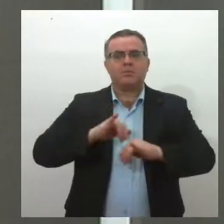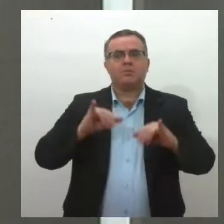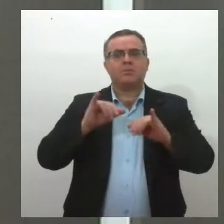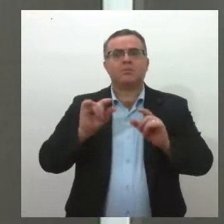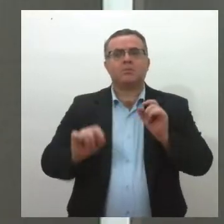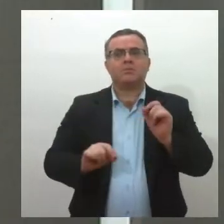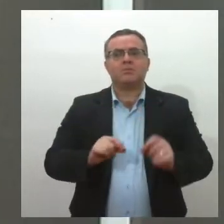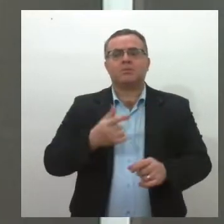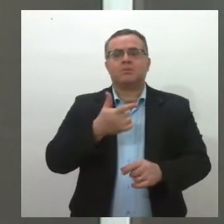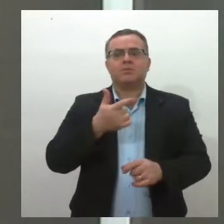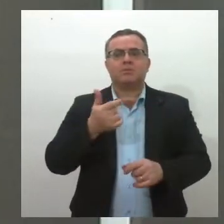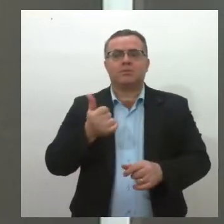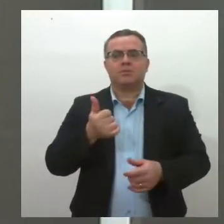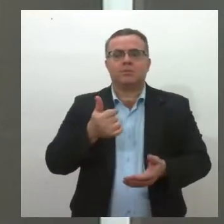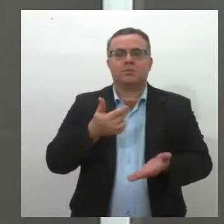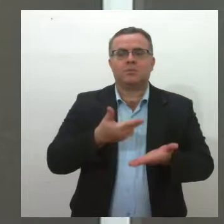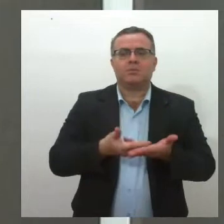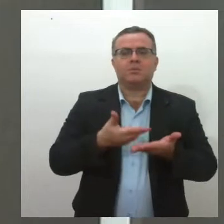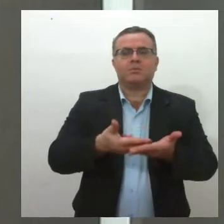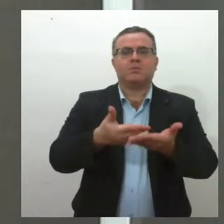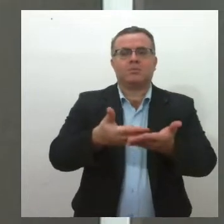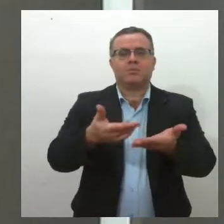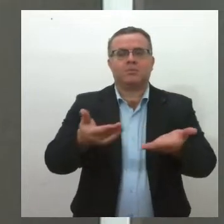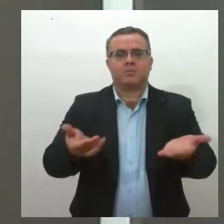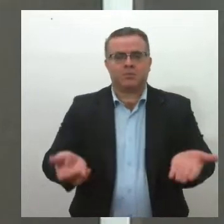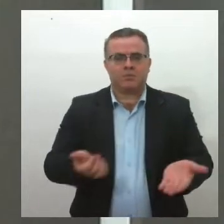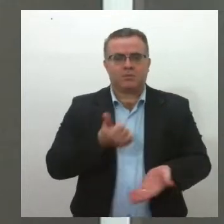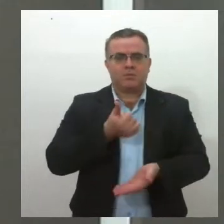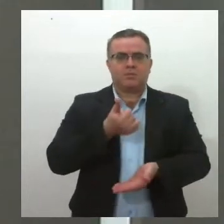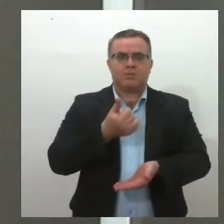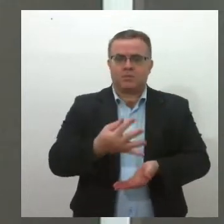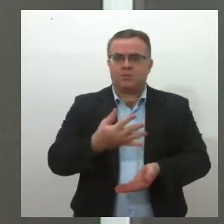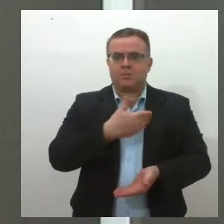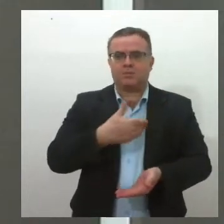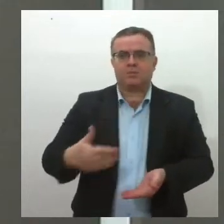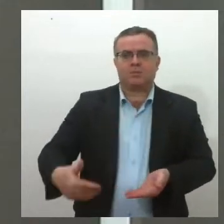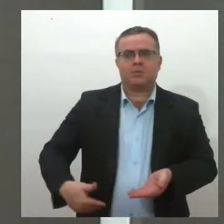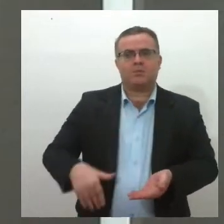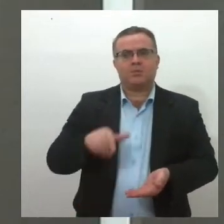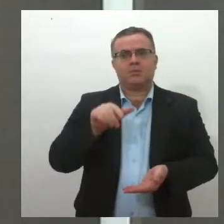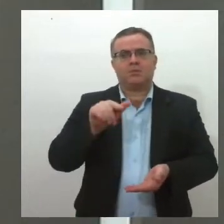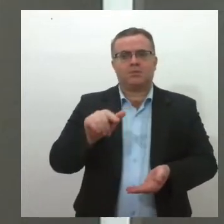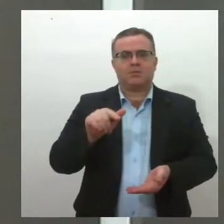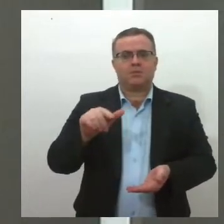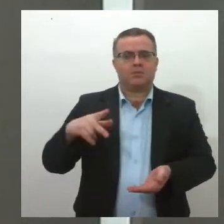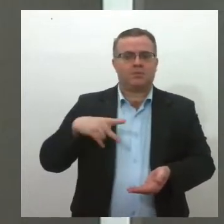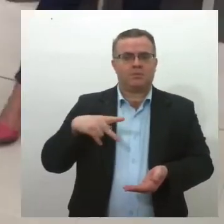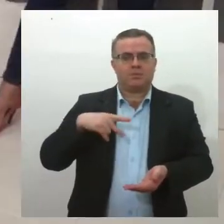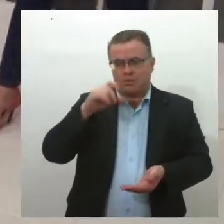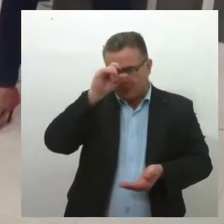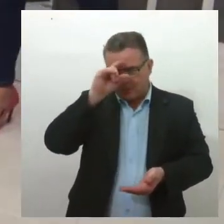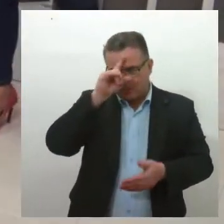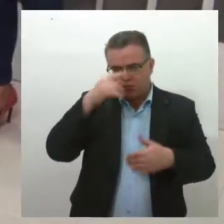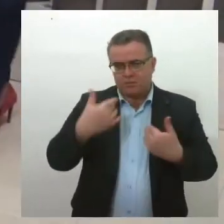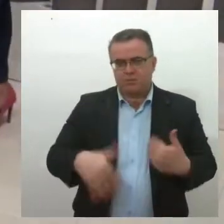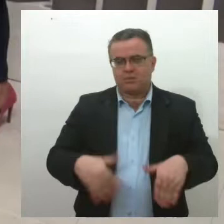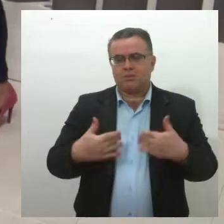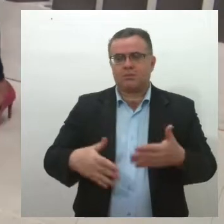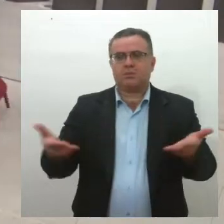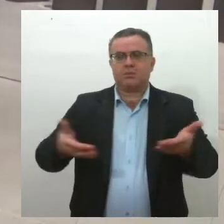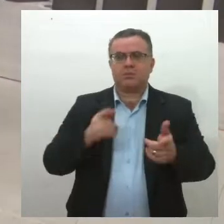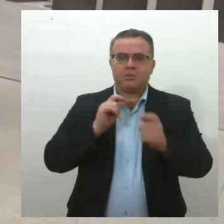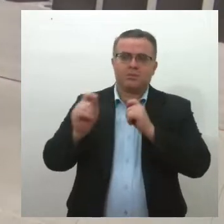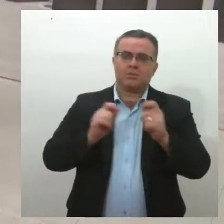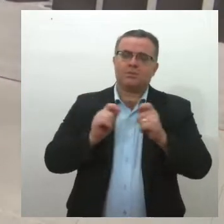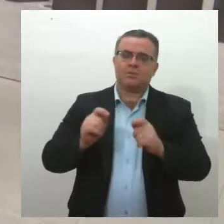pacientes estão internados no momento, sendo 14 na rede pública e 7 em hospitais particulares. E agora a gente vai com entrevista.